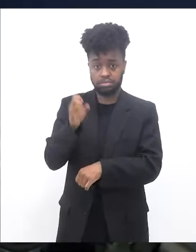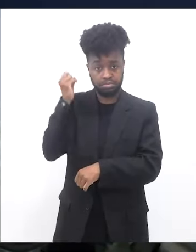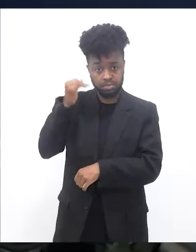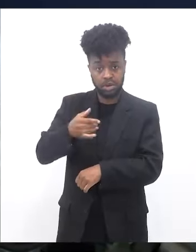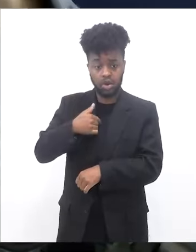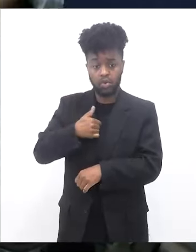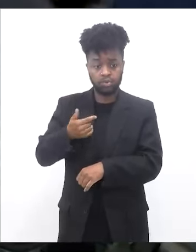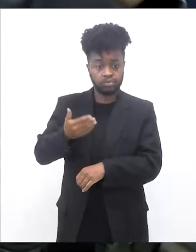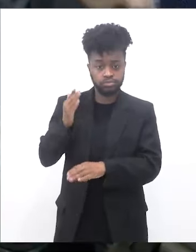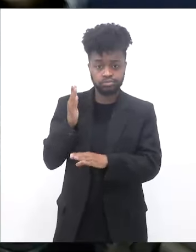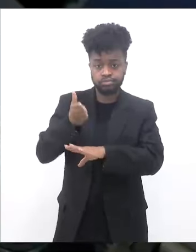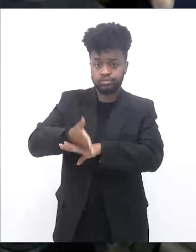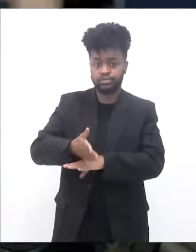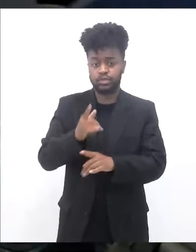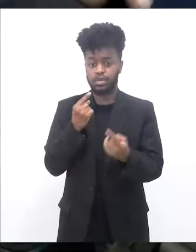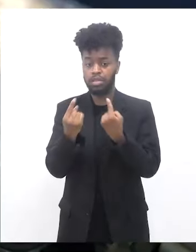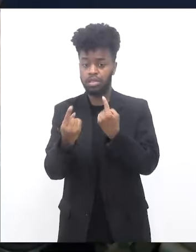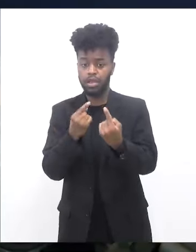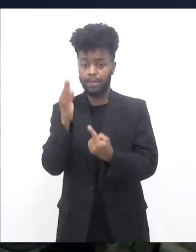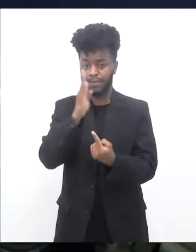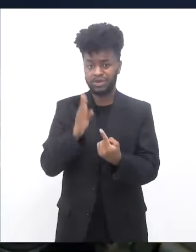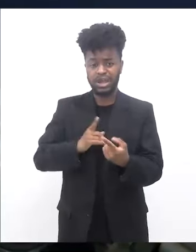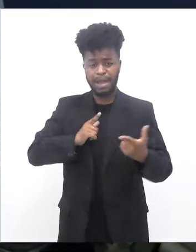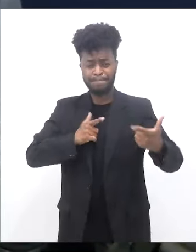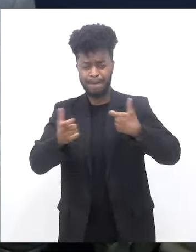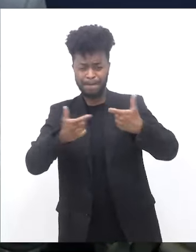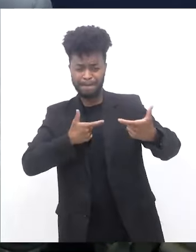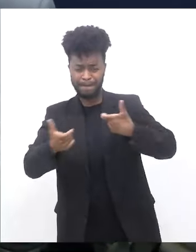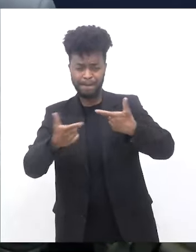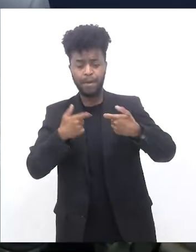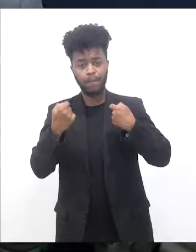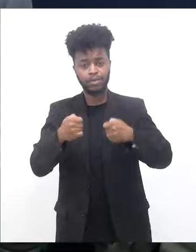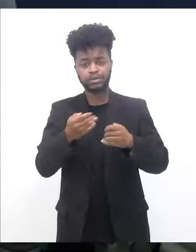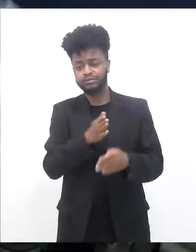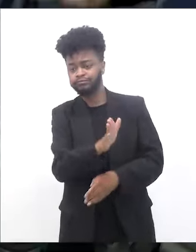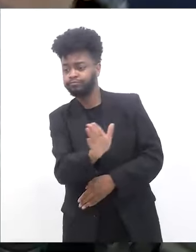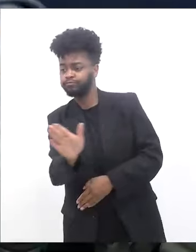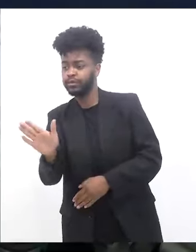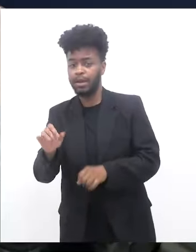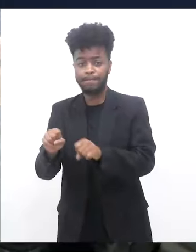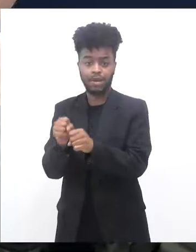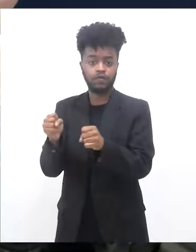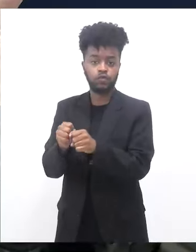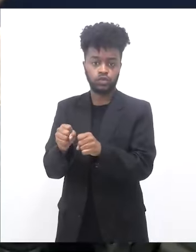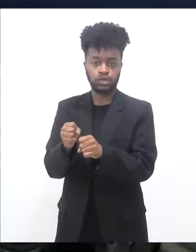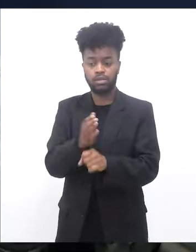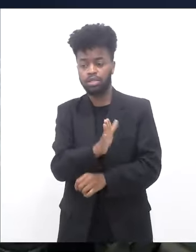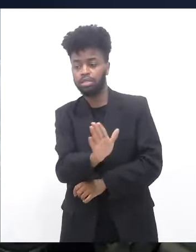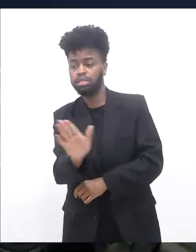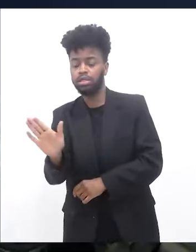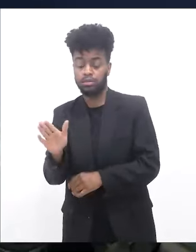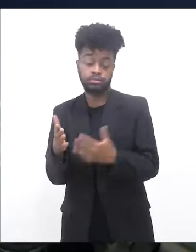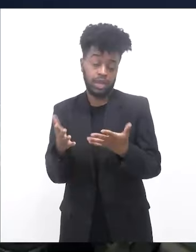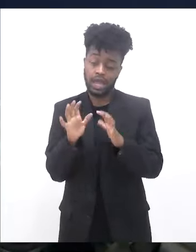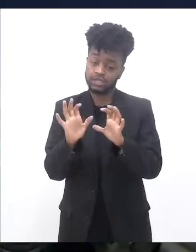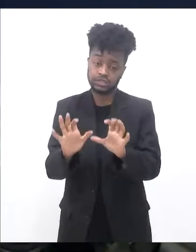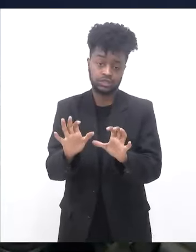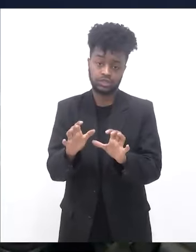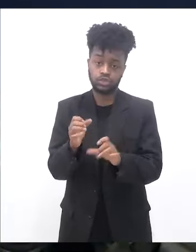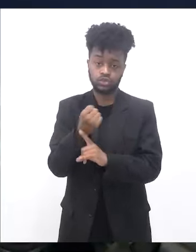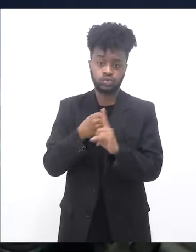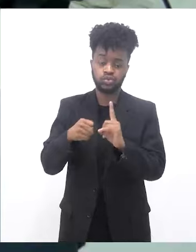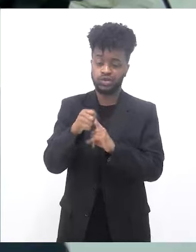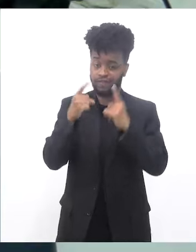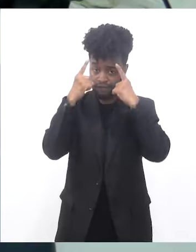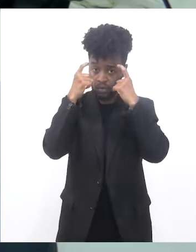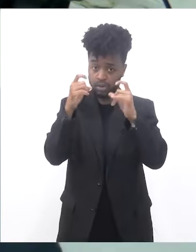Brasil. E ali a Cordovil, ali, o couro comendo, eu tive que ir em Pavuna. É assim que é. Então, nós estamos falando de uma sociedade